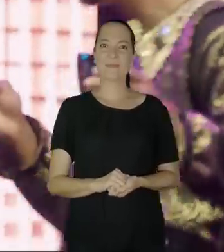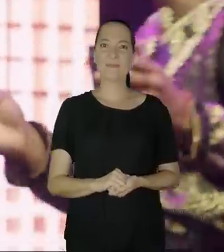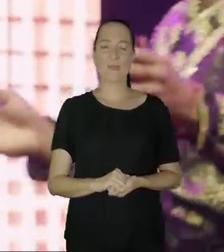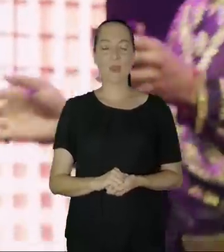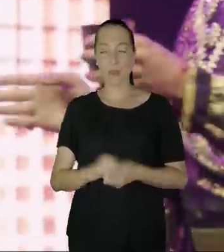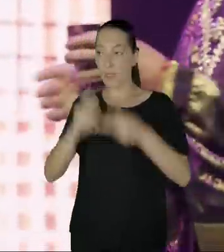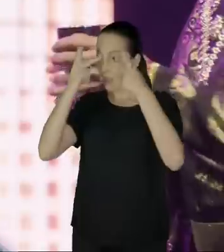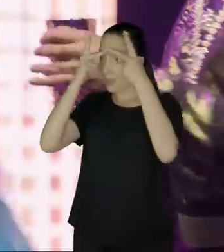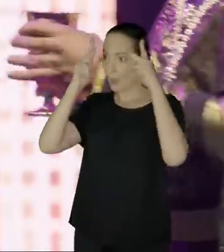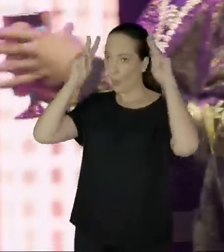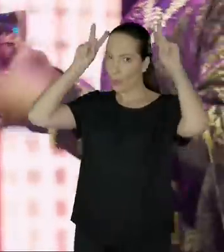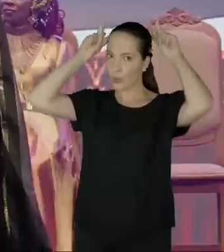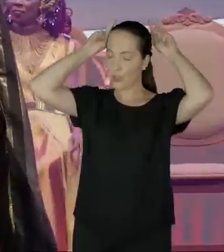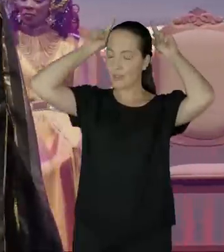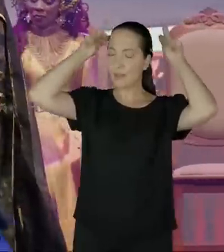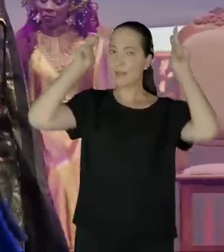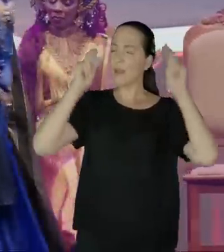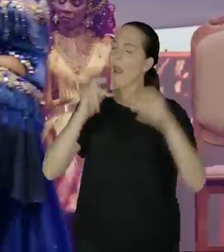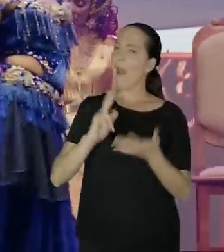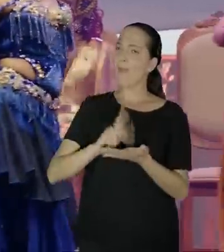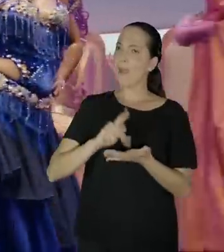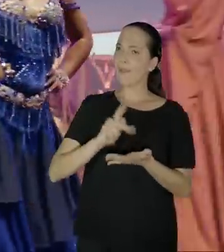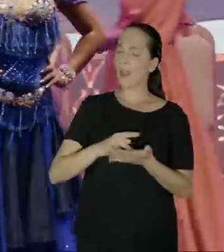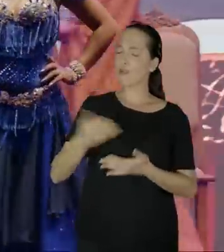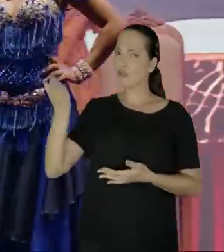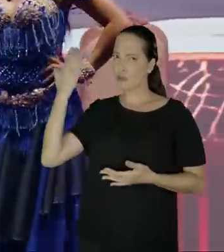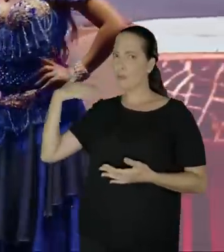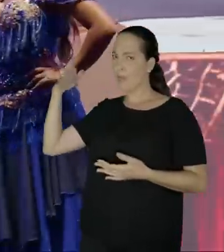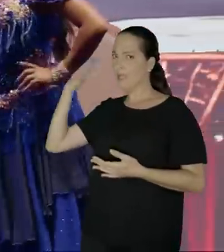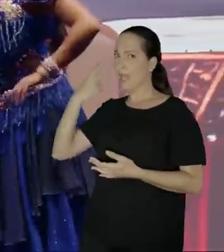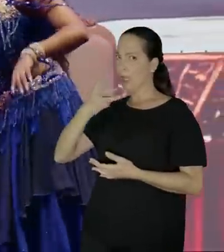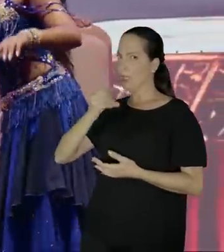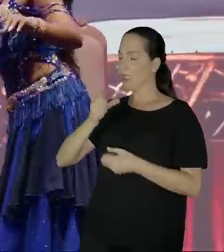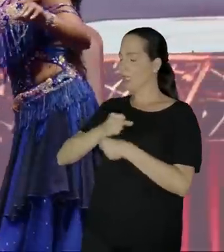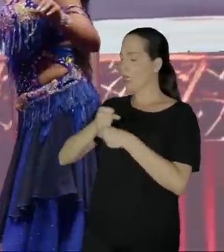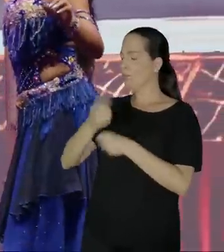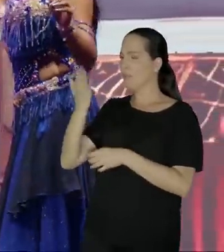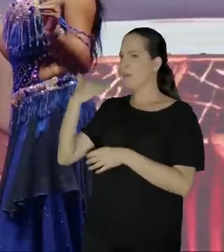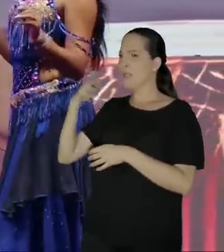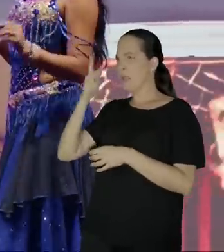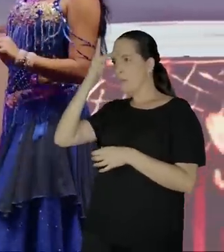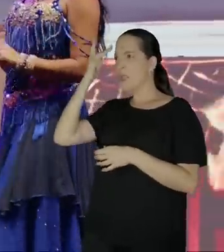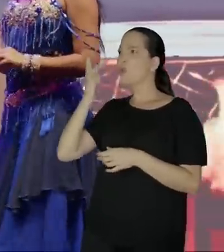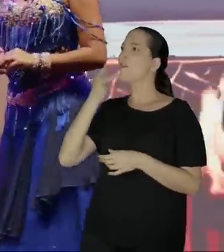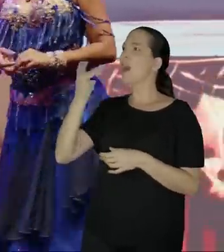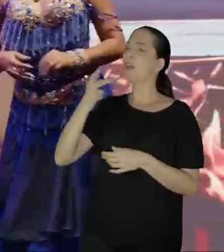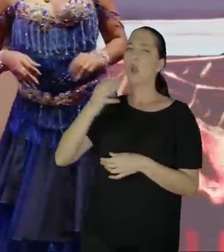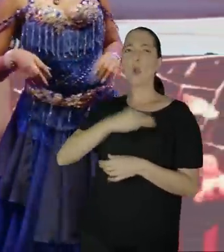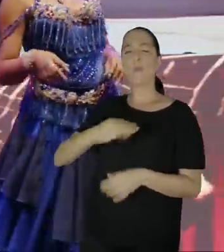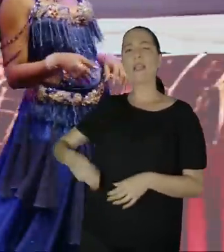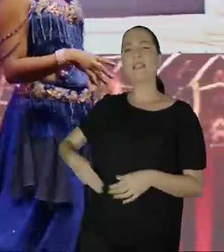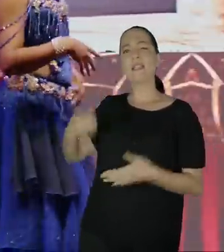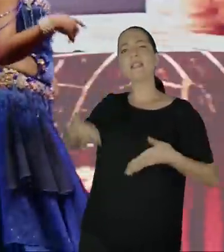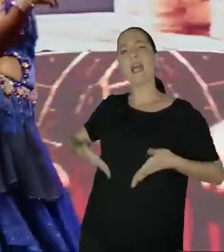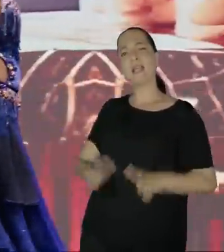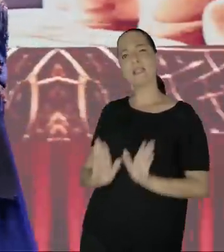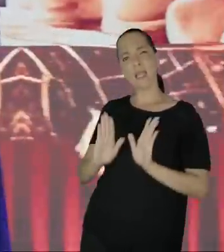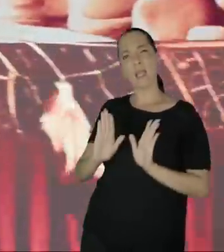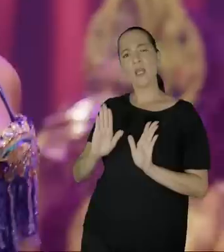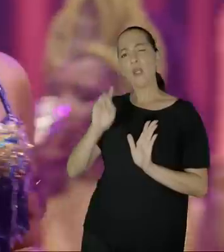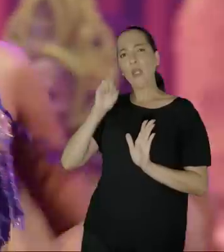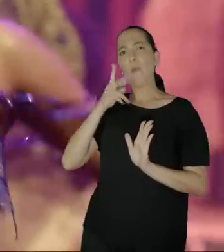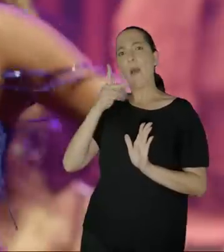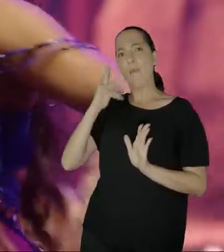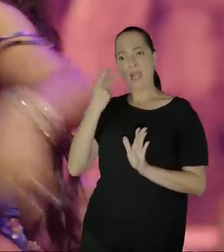Tetrarca Herodes, é verdade que há 30 anos o povo começou a dizer que o Messias havia nascido. Seu